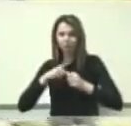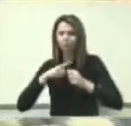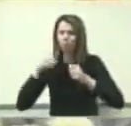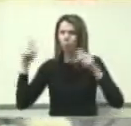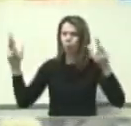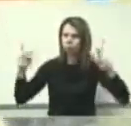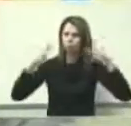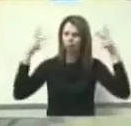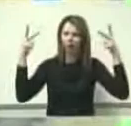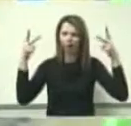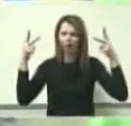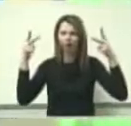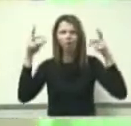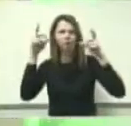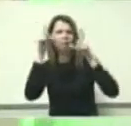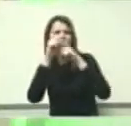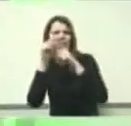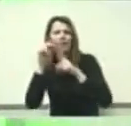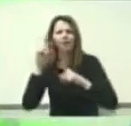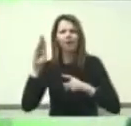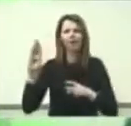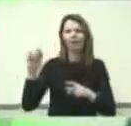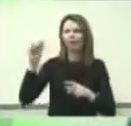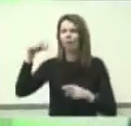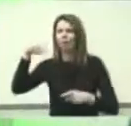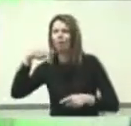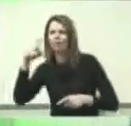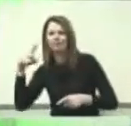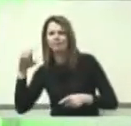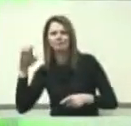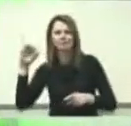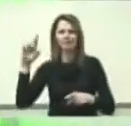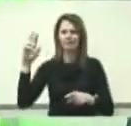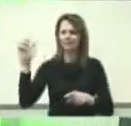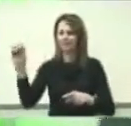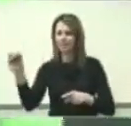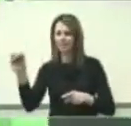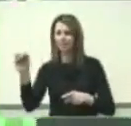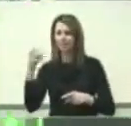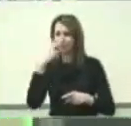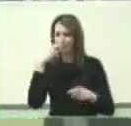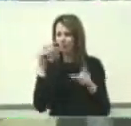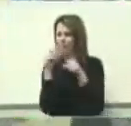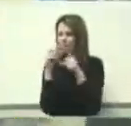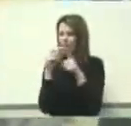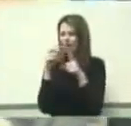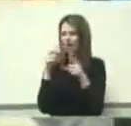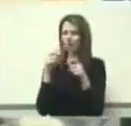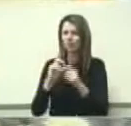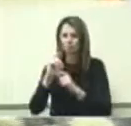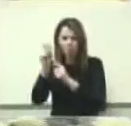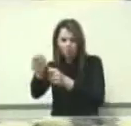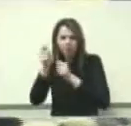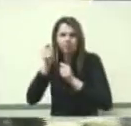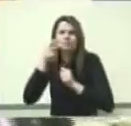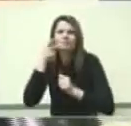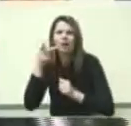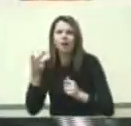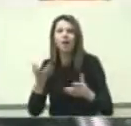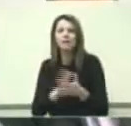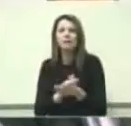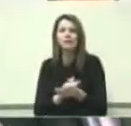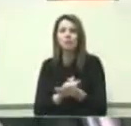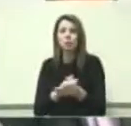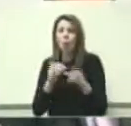banzeiro né aquela aqueles marés altas inesperadas e eles começam